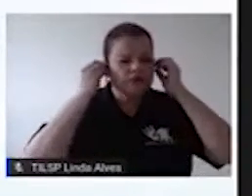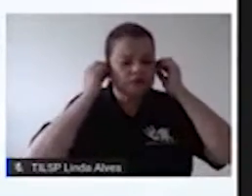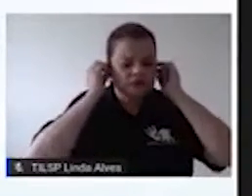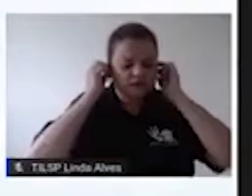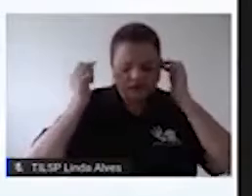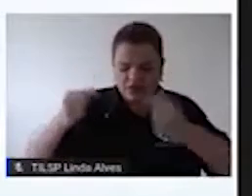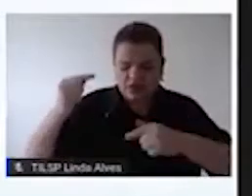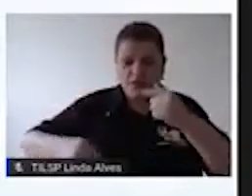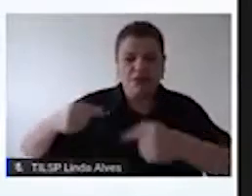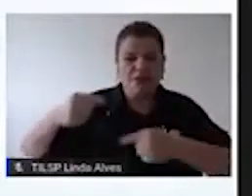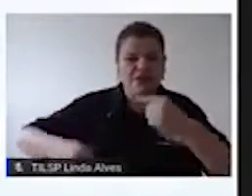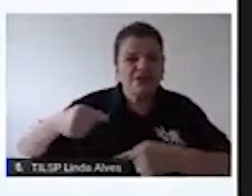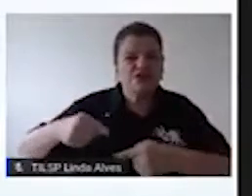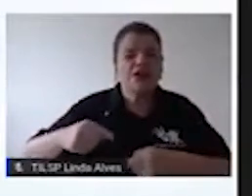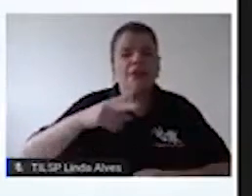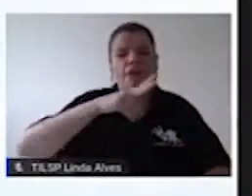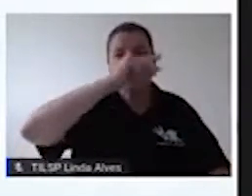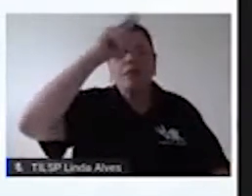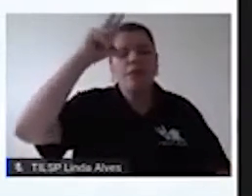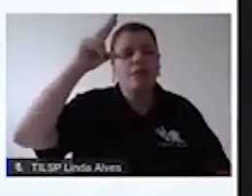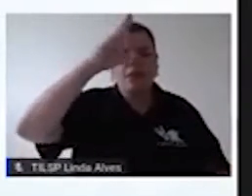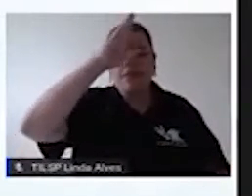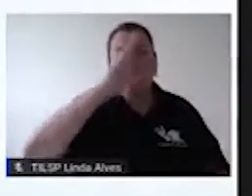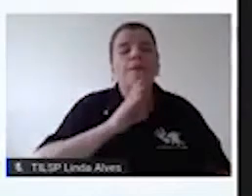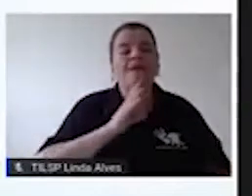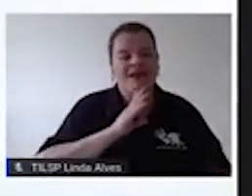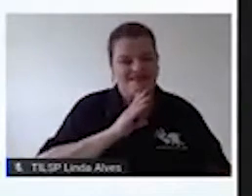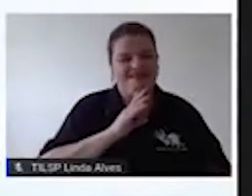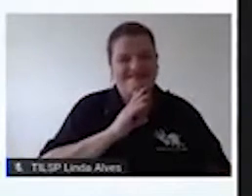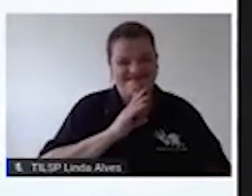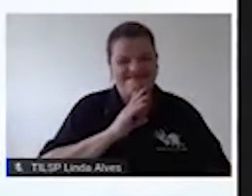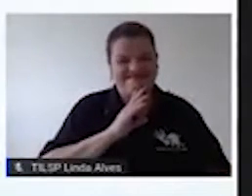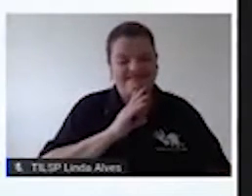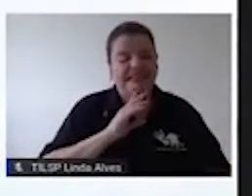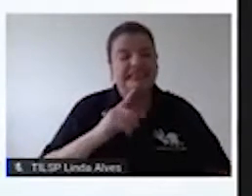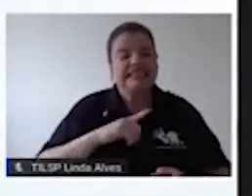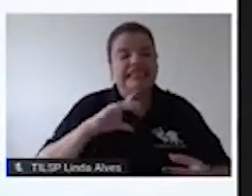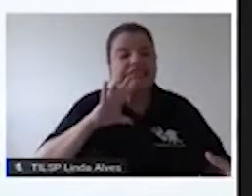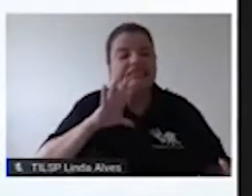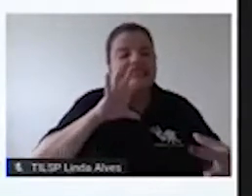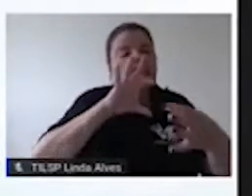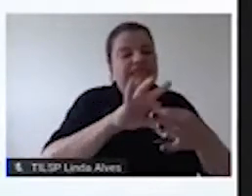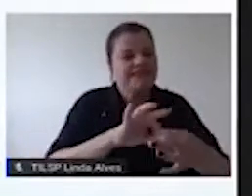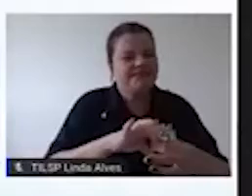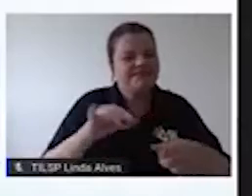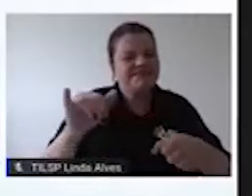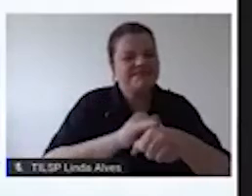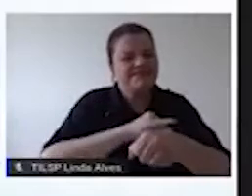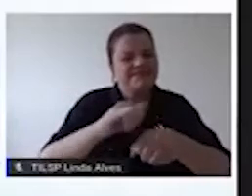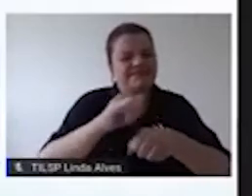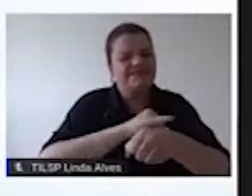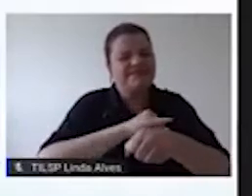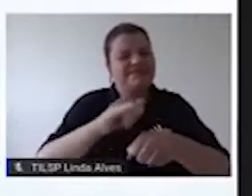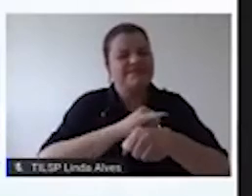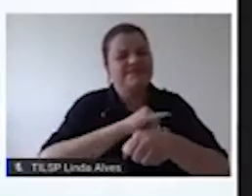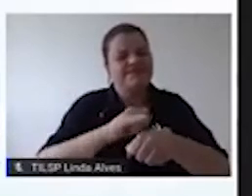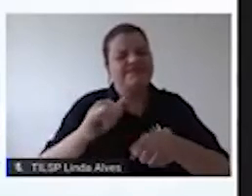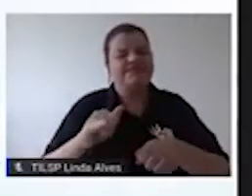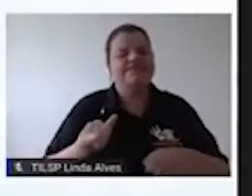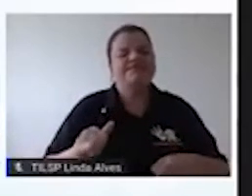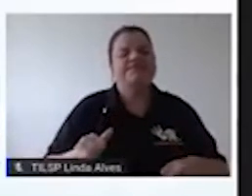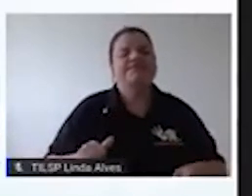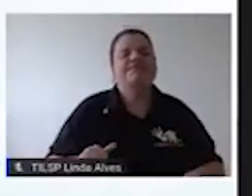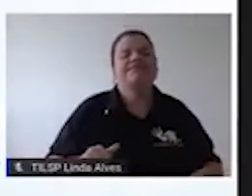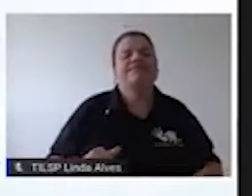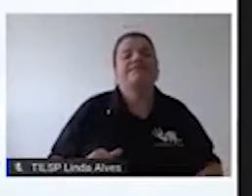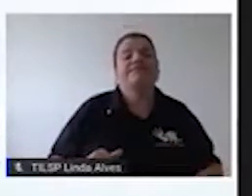ela tem a ver concretamente com alguns mecanismos, Gilce, que